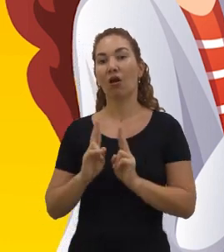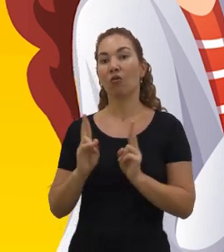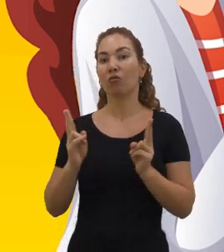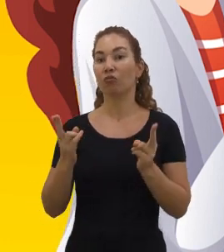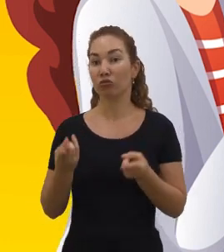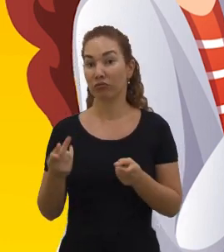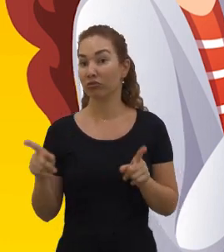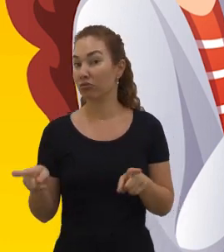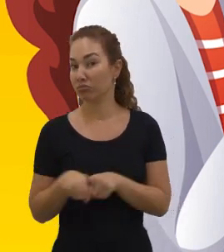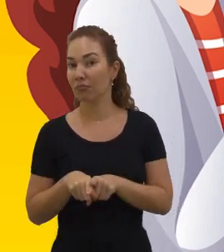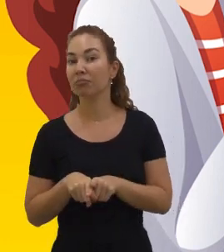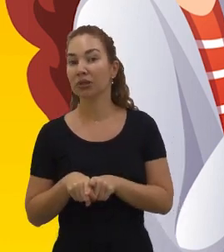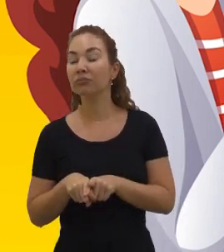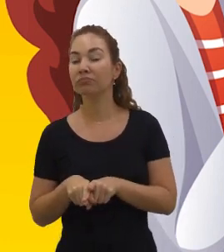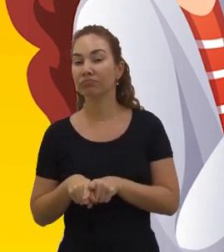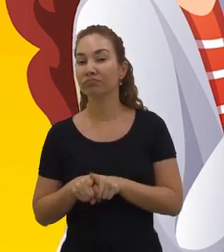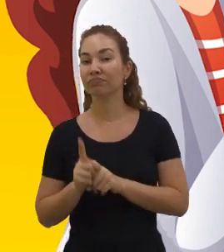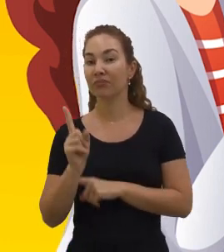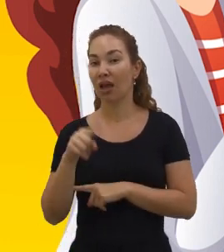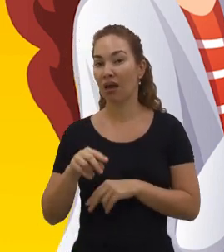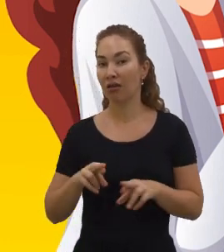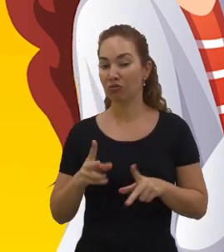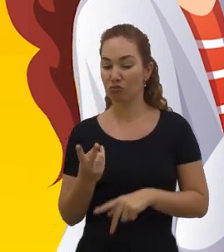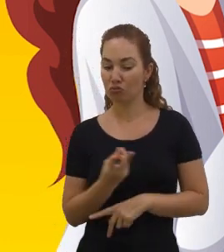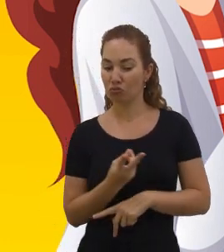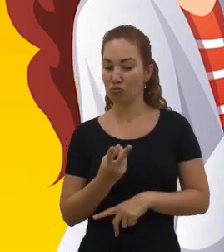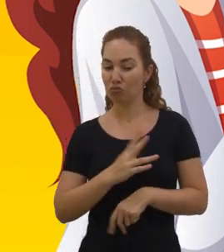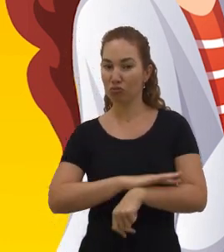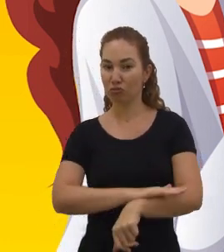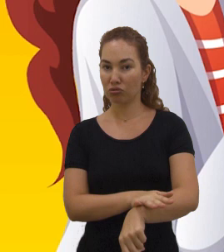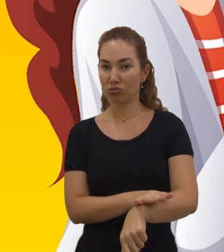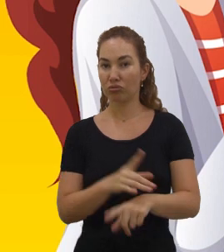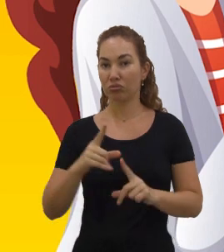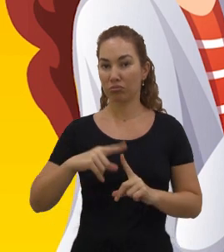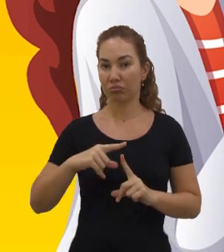universidades, inclusive. Essa é a diferença entre os.